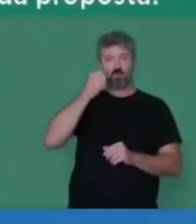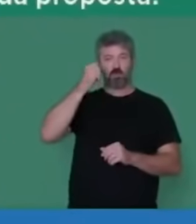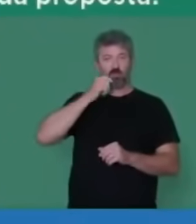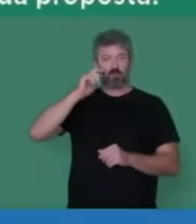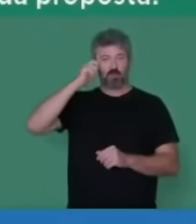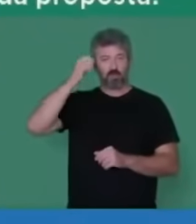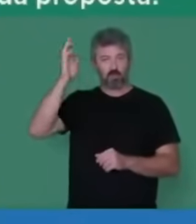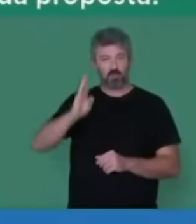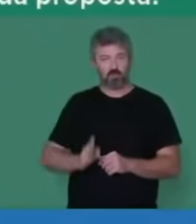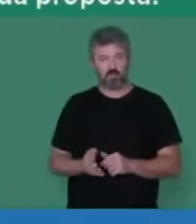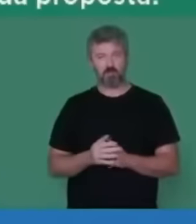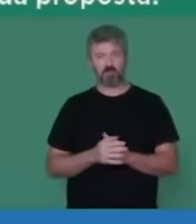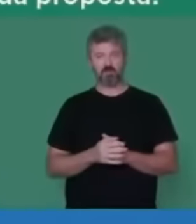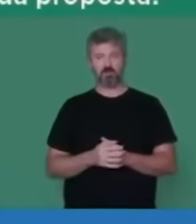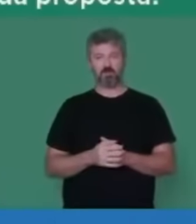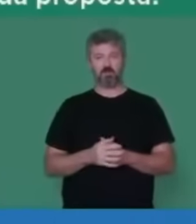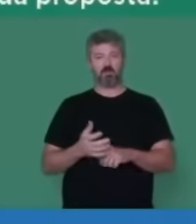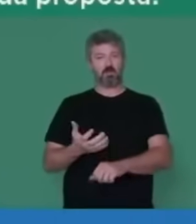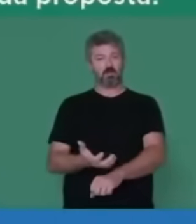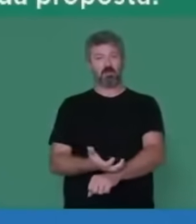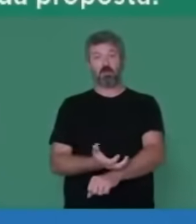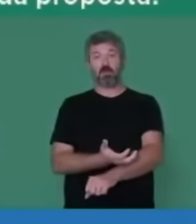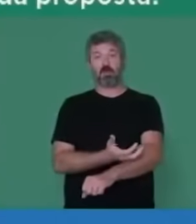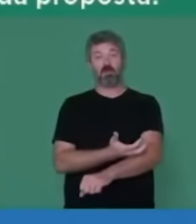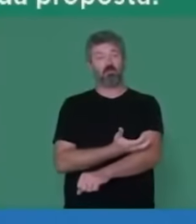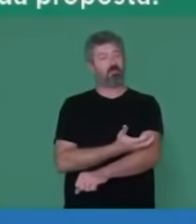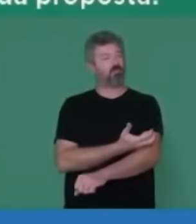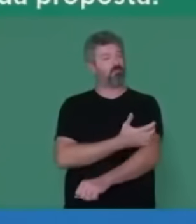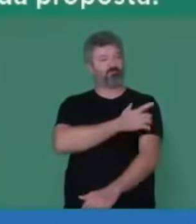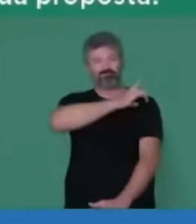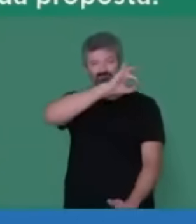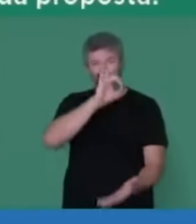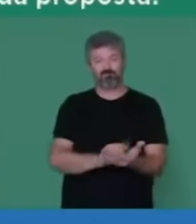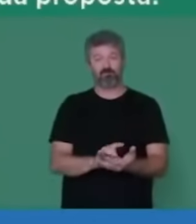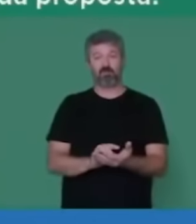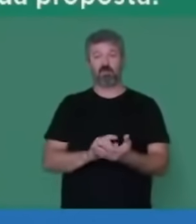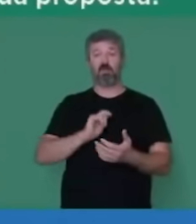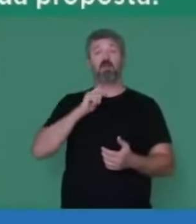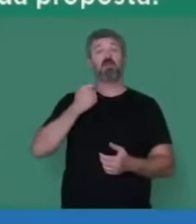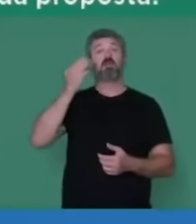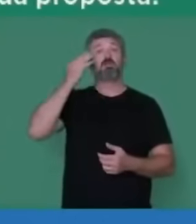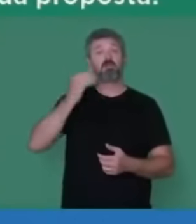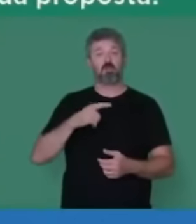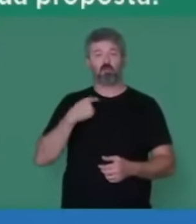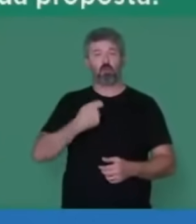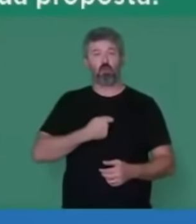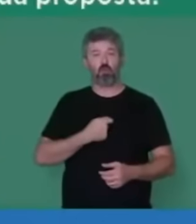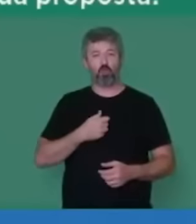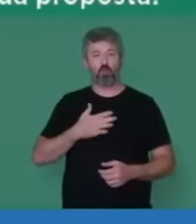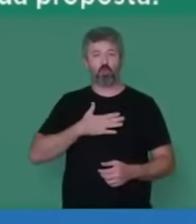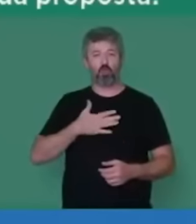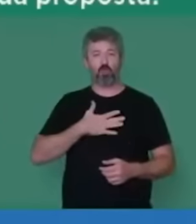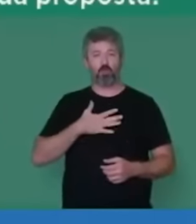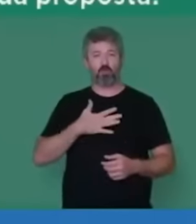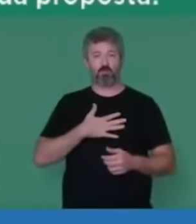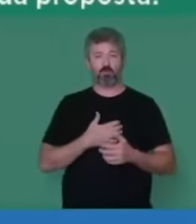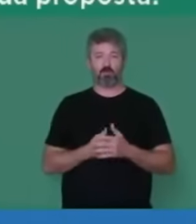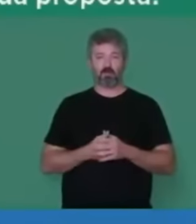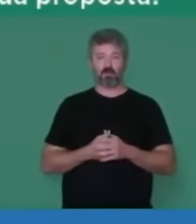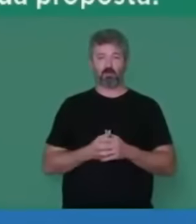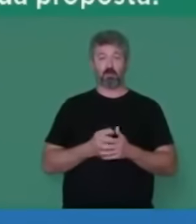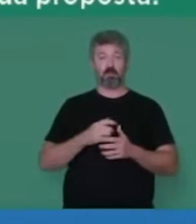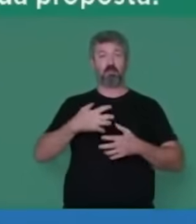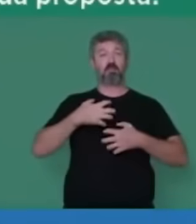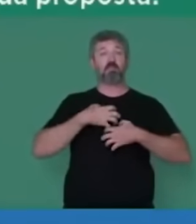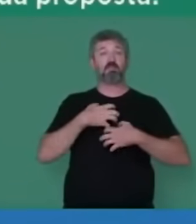negros brasileiros. É emoção pura. Só quem sabe somos nós. Só quem